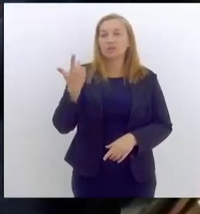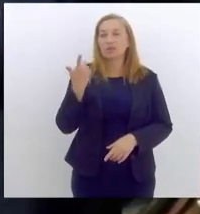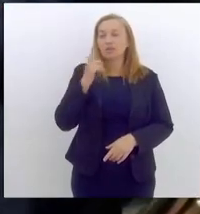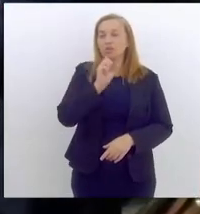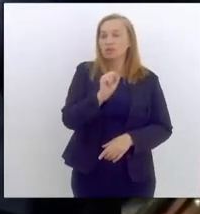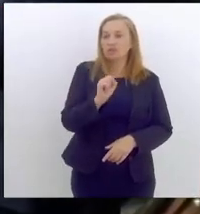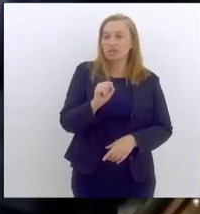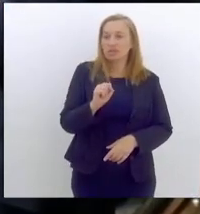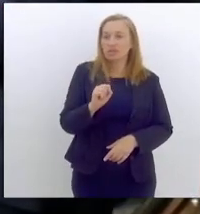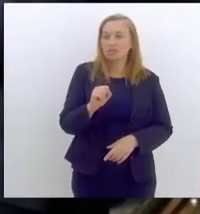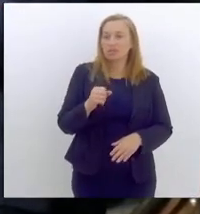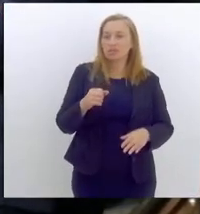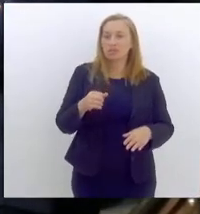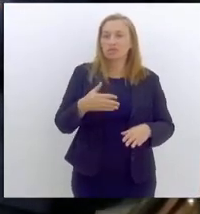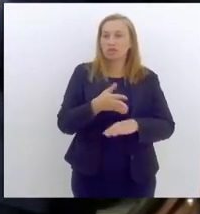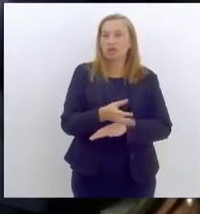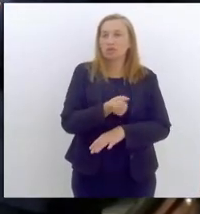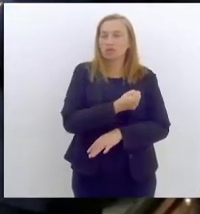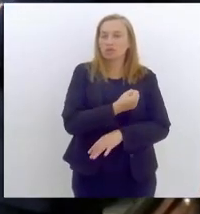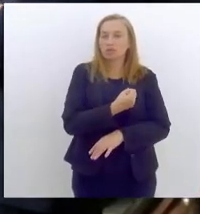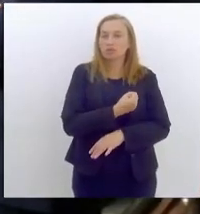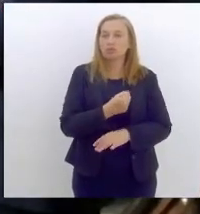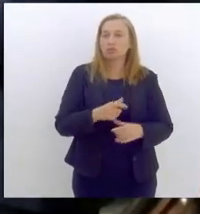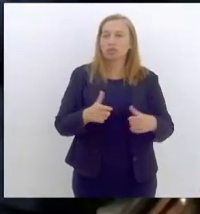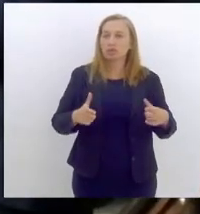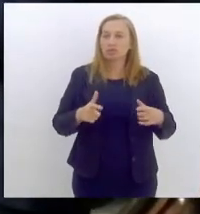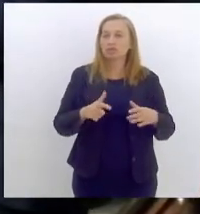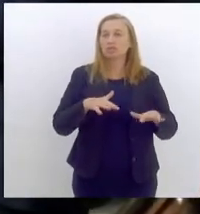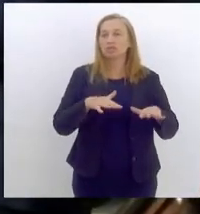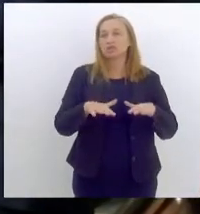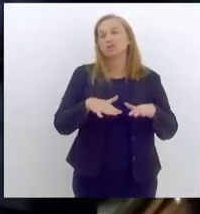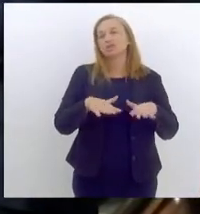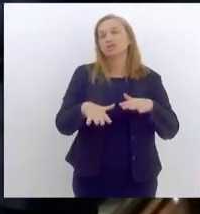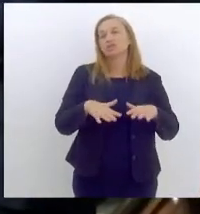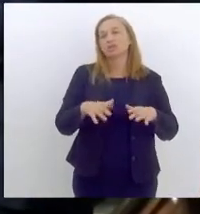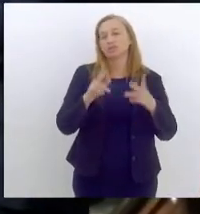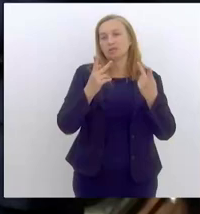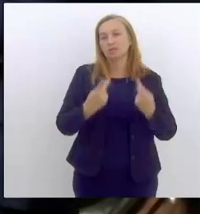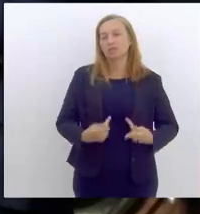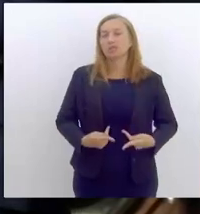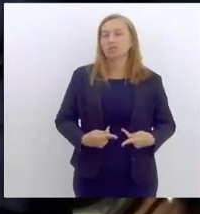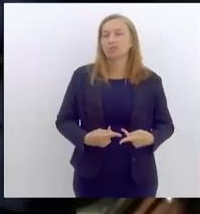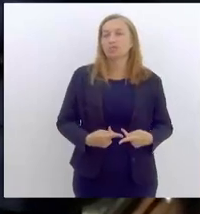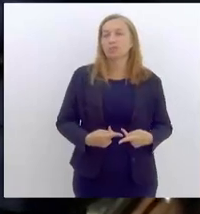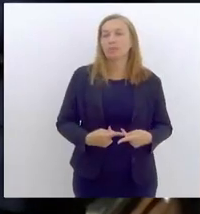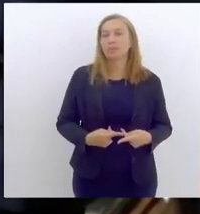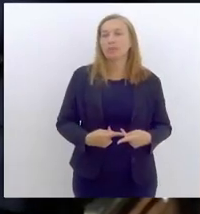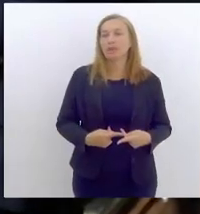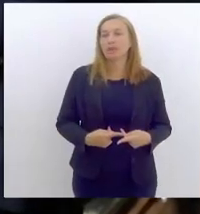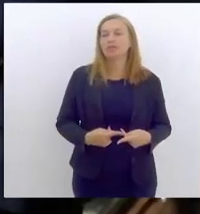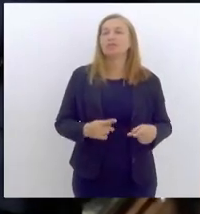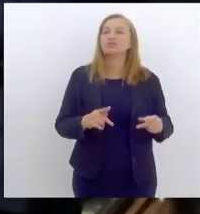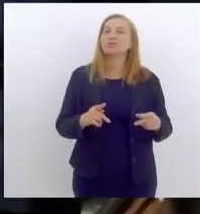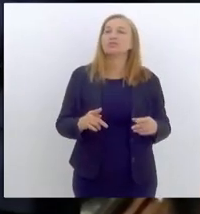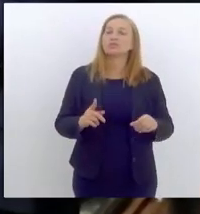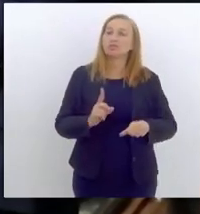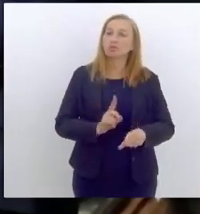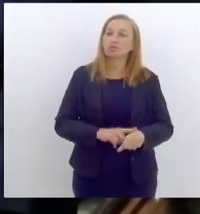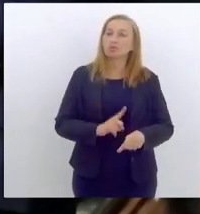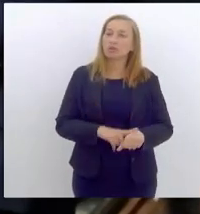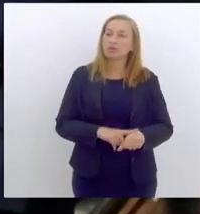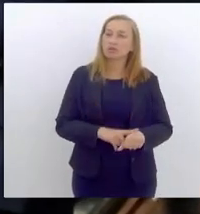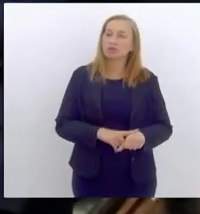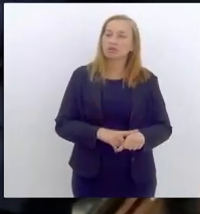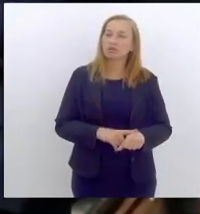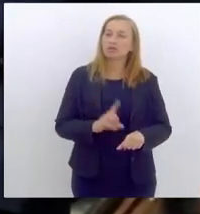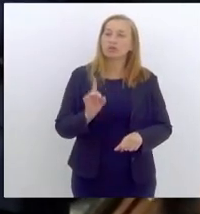atingir os maiores índices de desenvolvimento humano naquela cidade. E a partir dessa unidade, nesse último